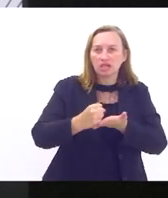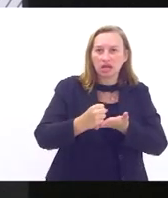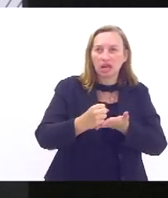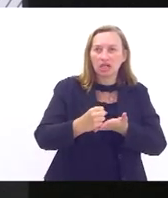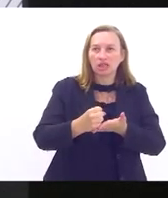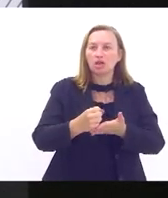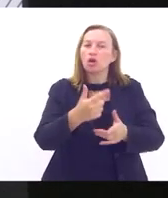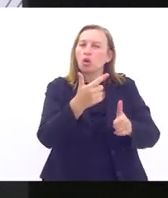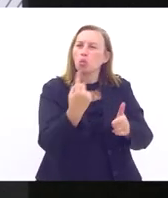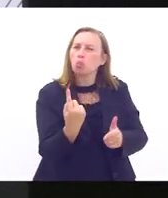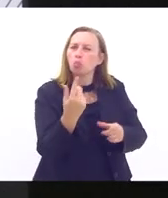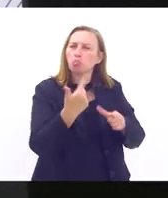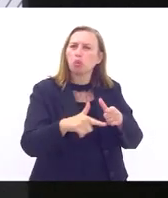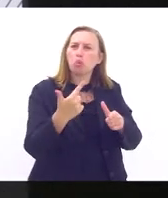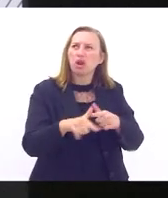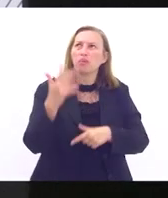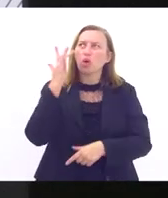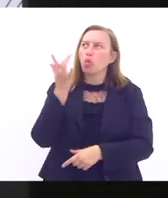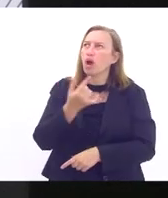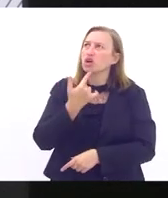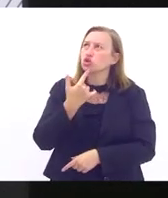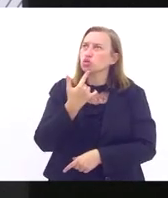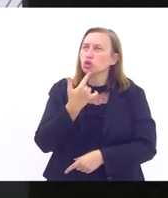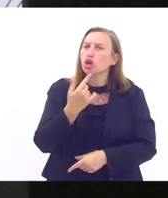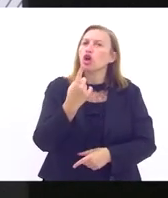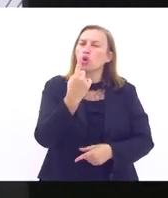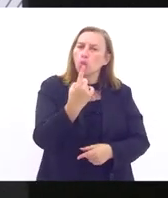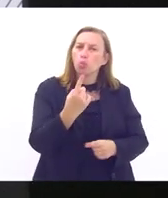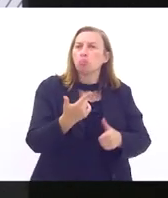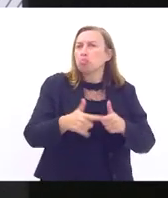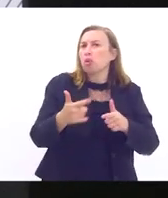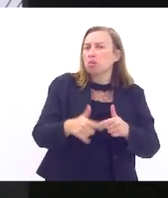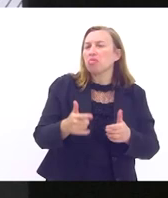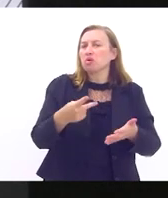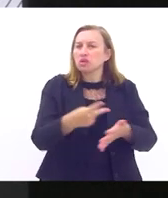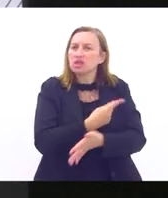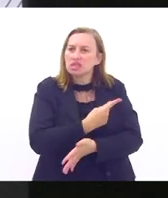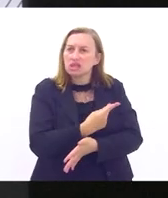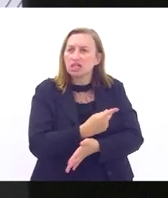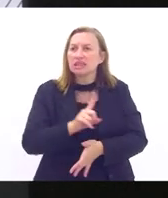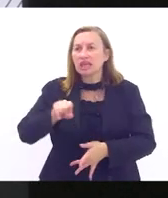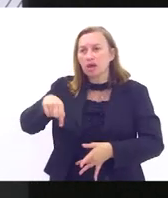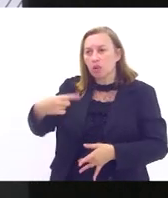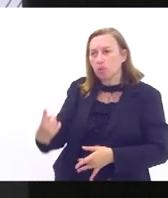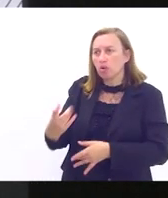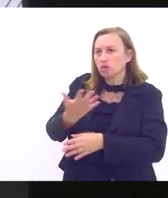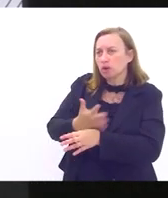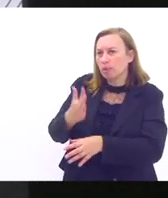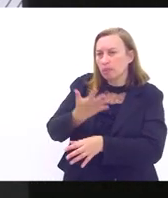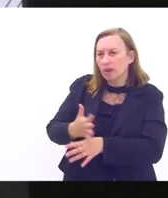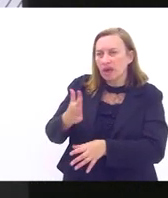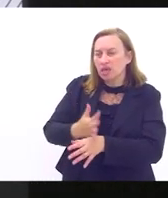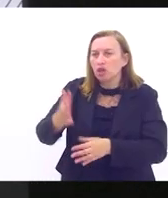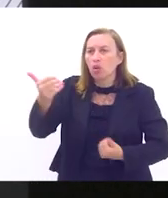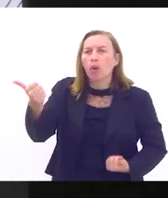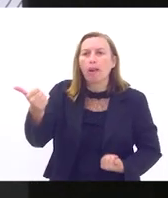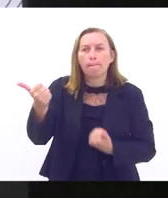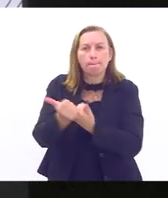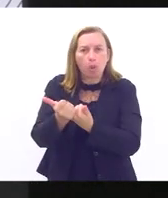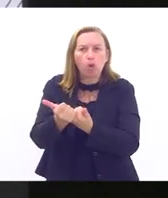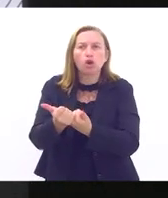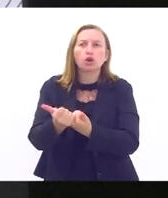um problema, né, se eu não me engano, uma situação-problema, depois ele foi, na prática, com apoio